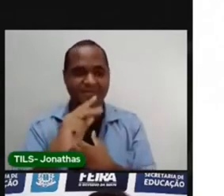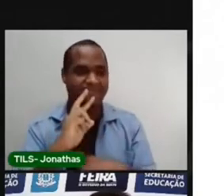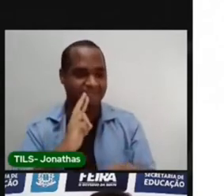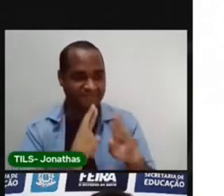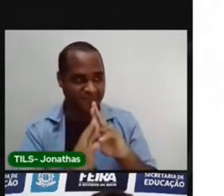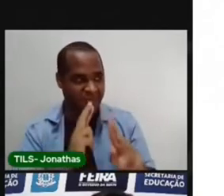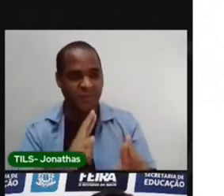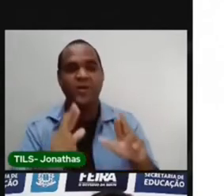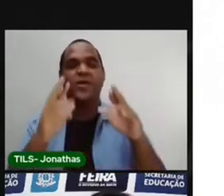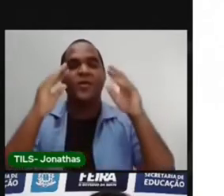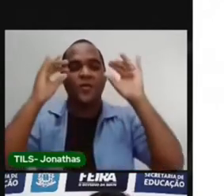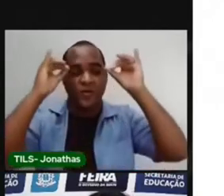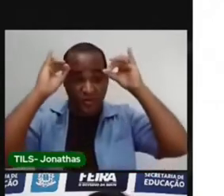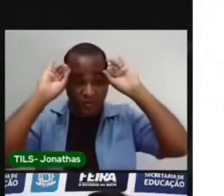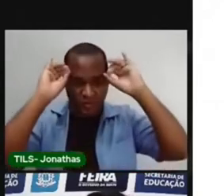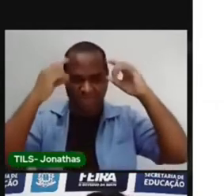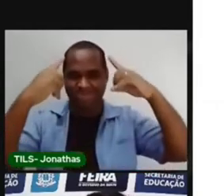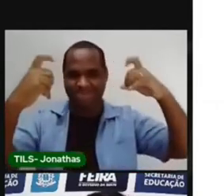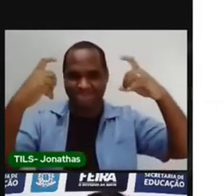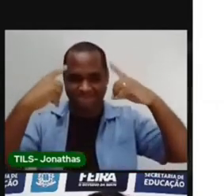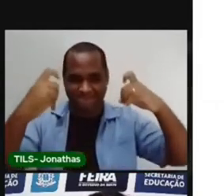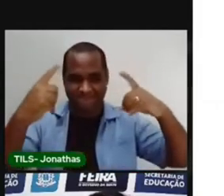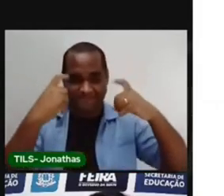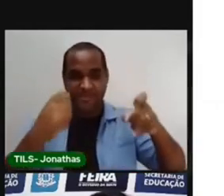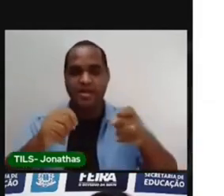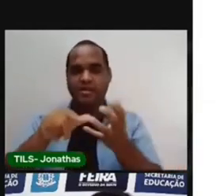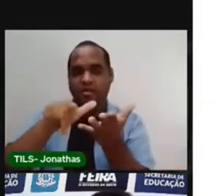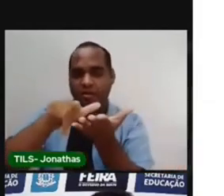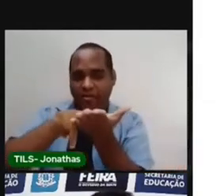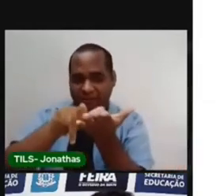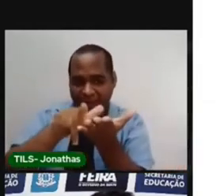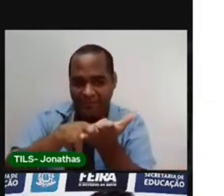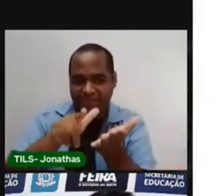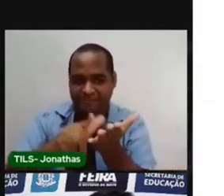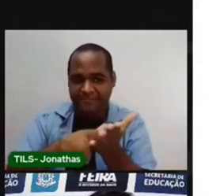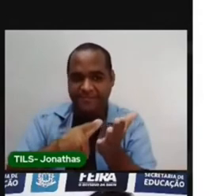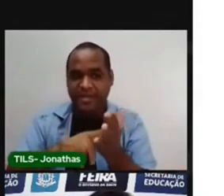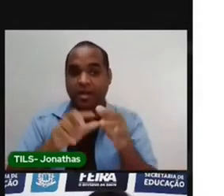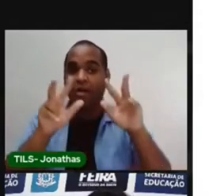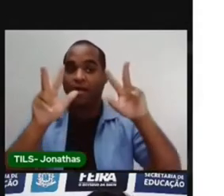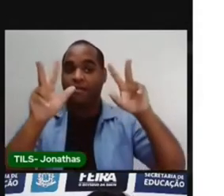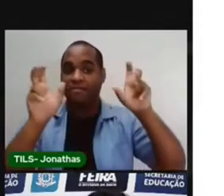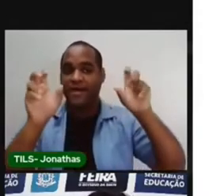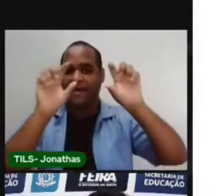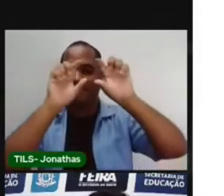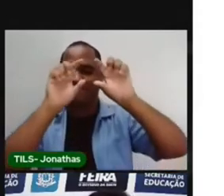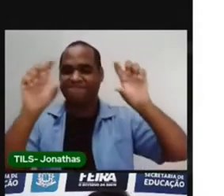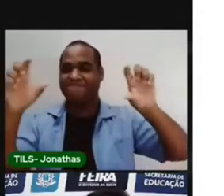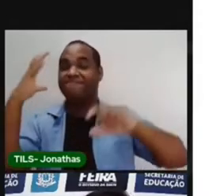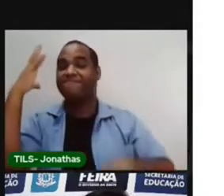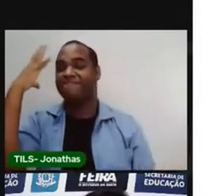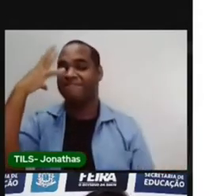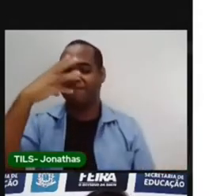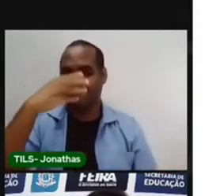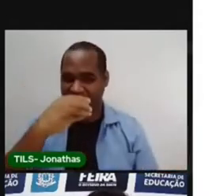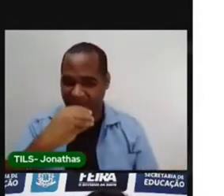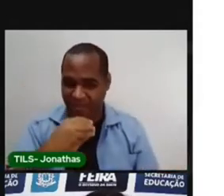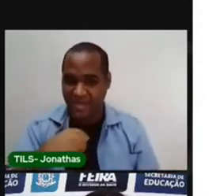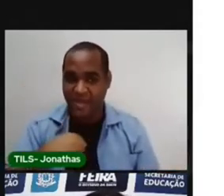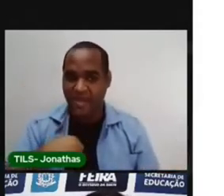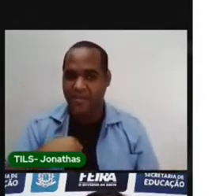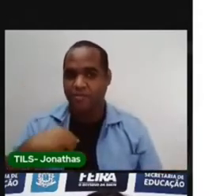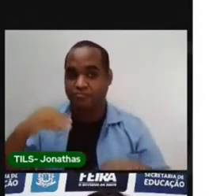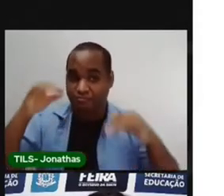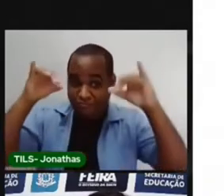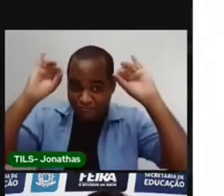o seu touro valente, colocar numa folha de papel, colocar o título lá bem bonito, Meu